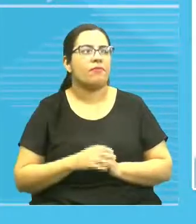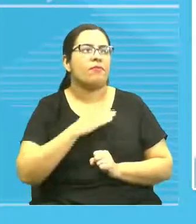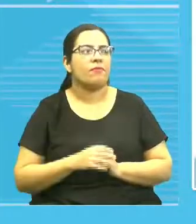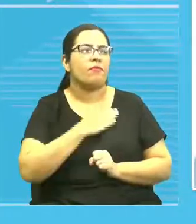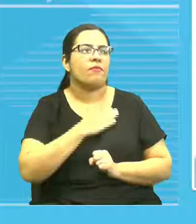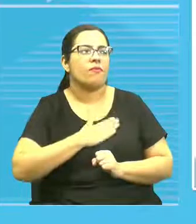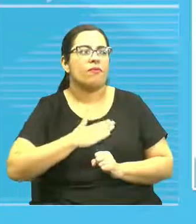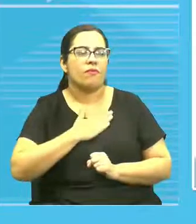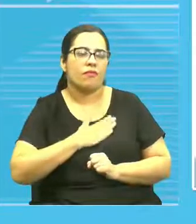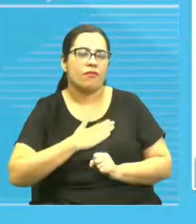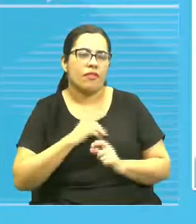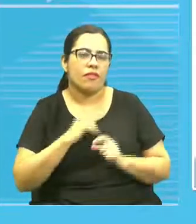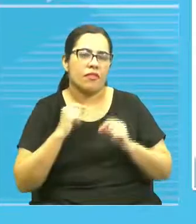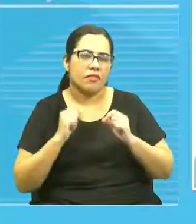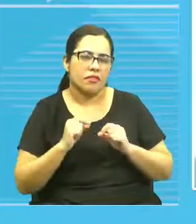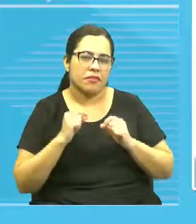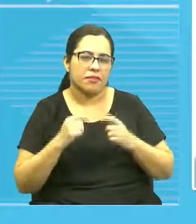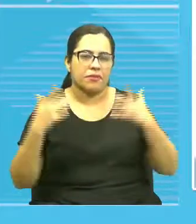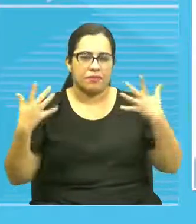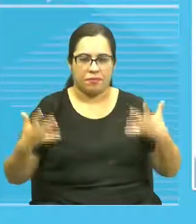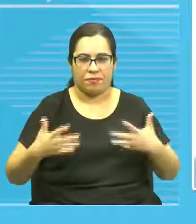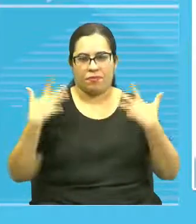Gosta de calor.